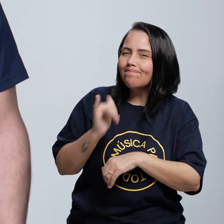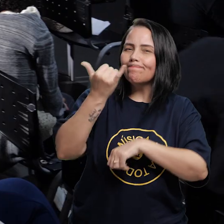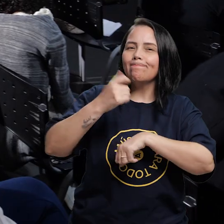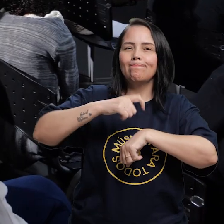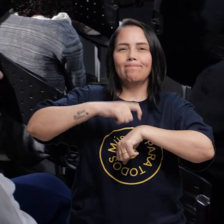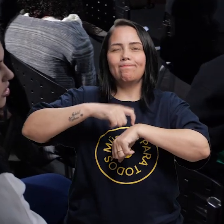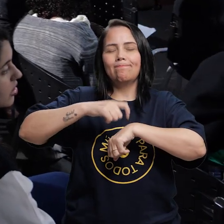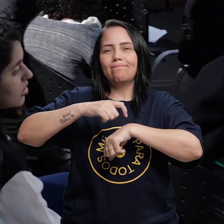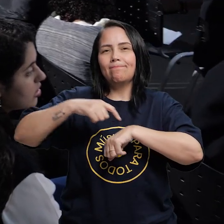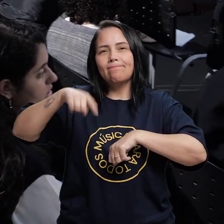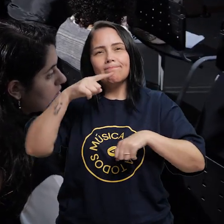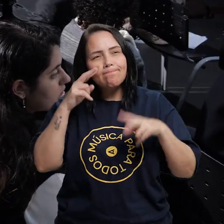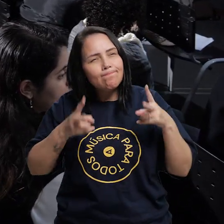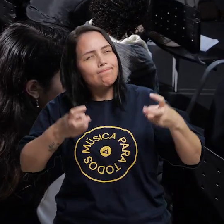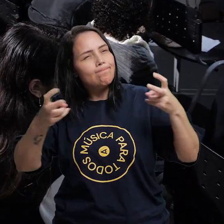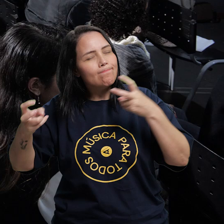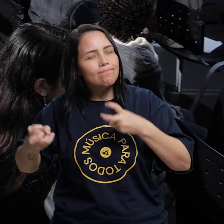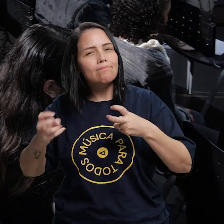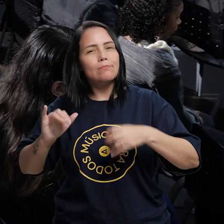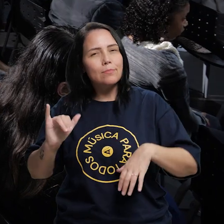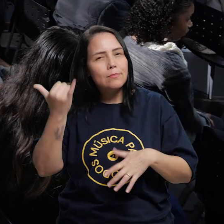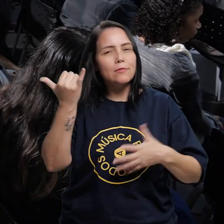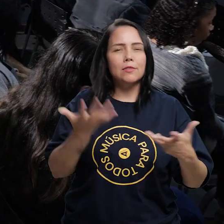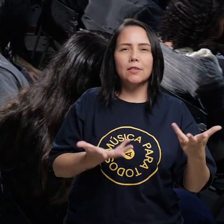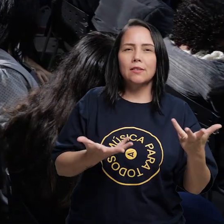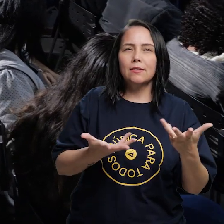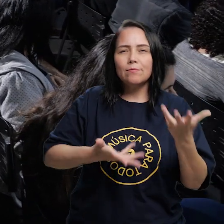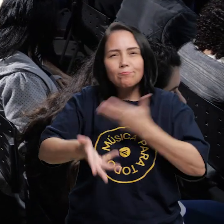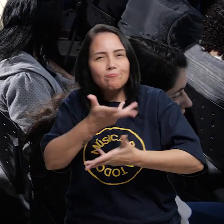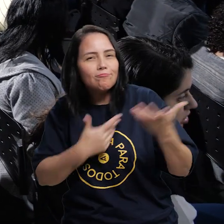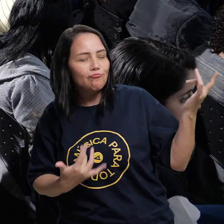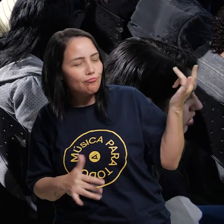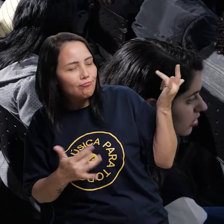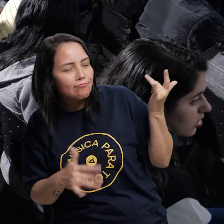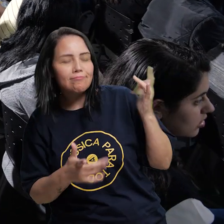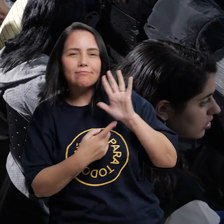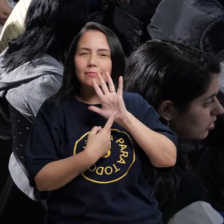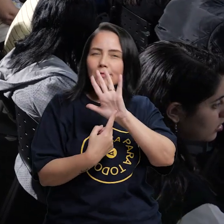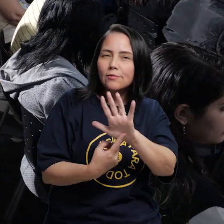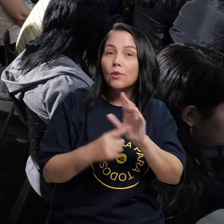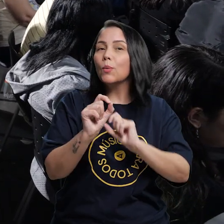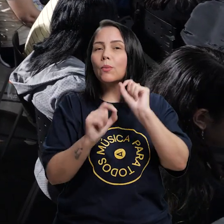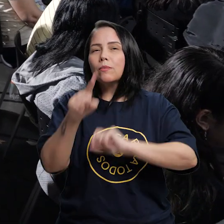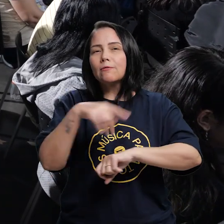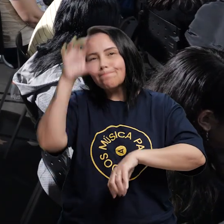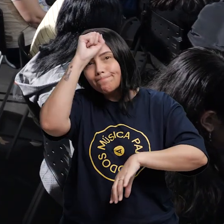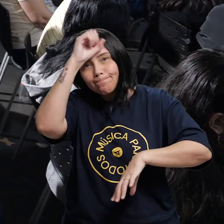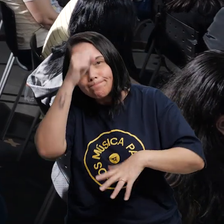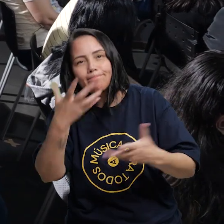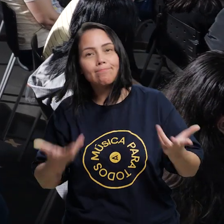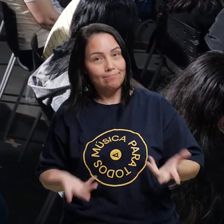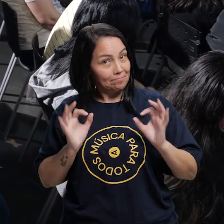esse momento para curtir, para fazer um som, para mostrar o que vocês estão